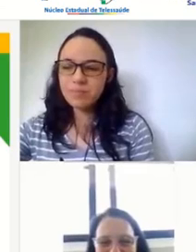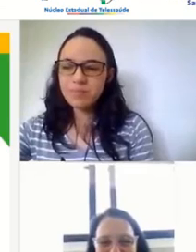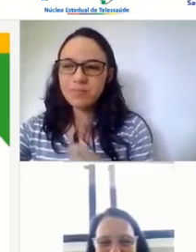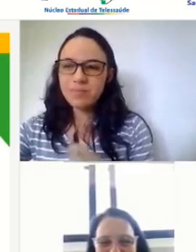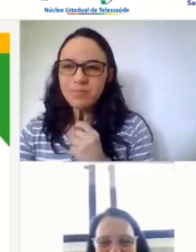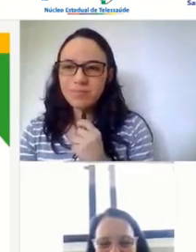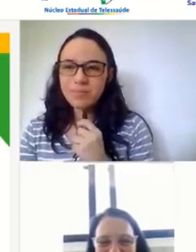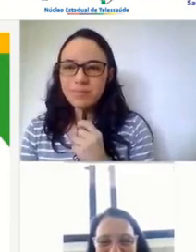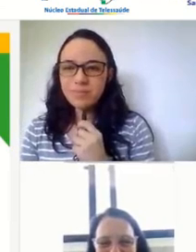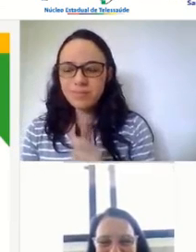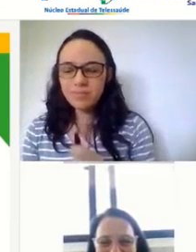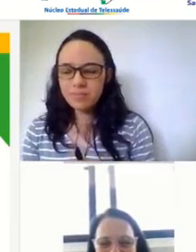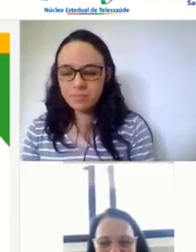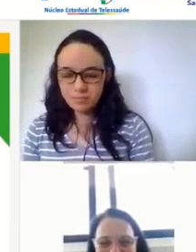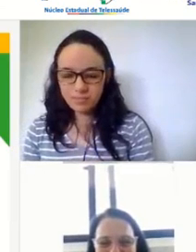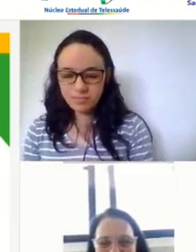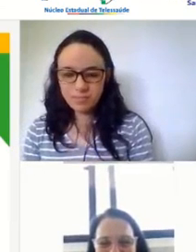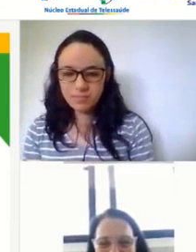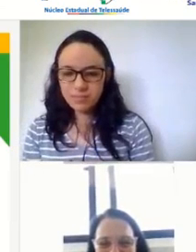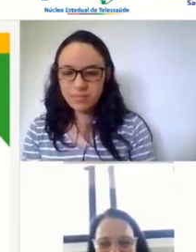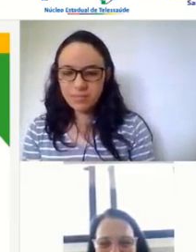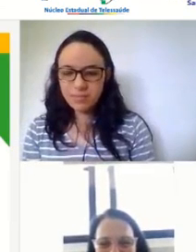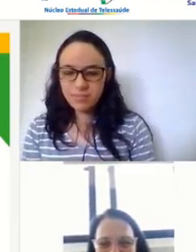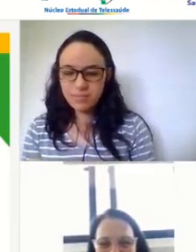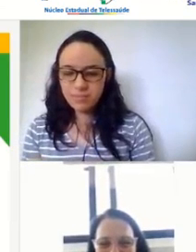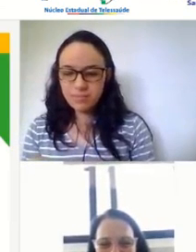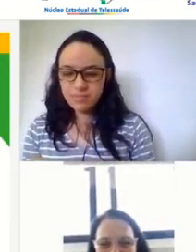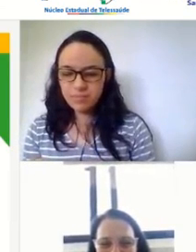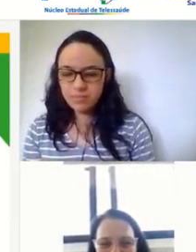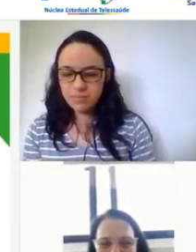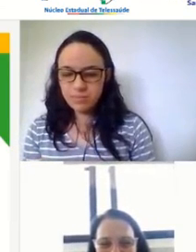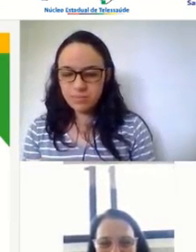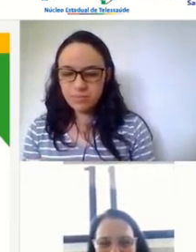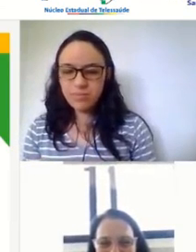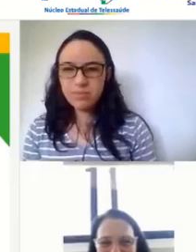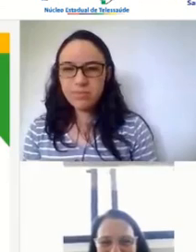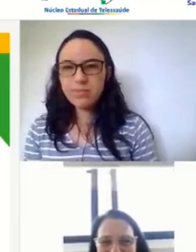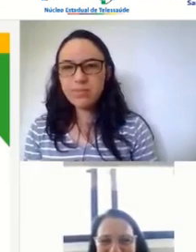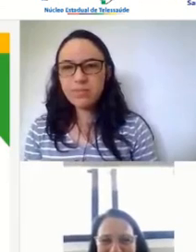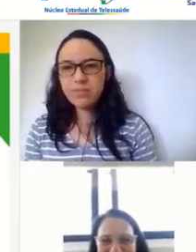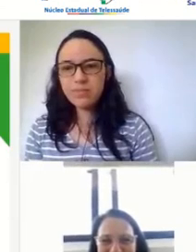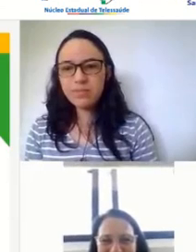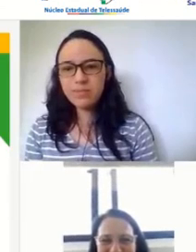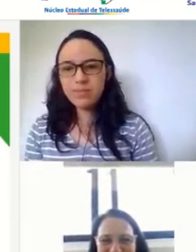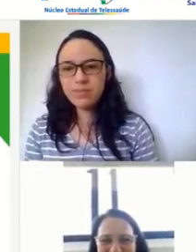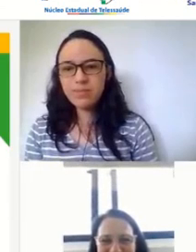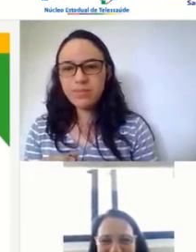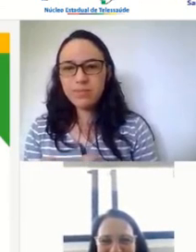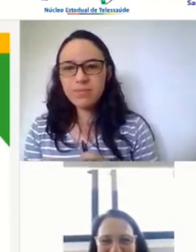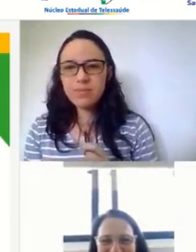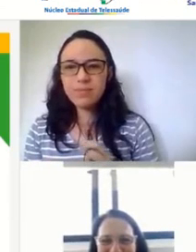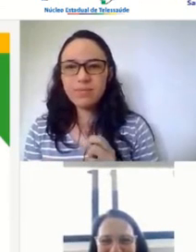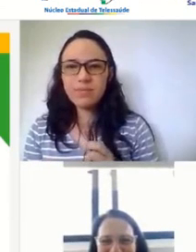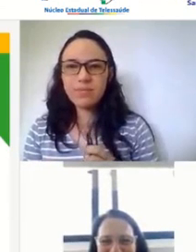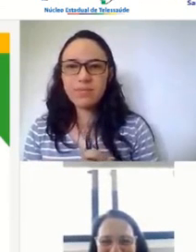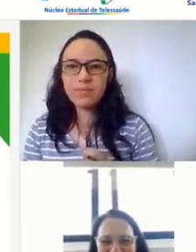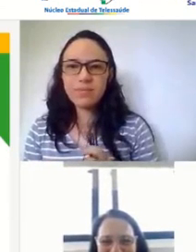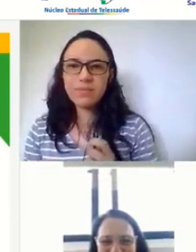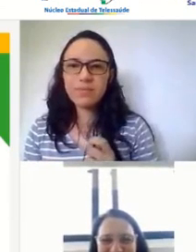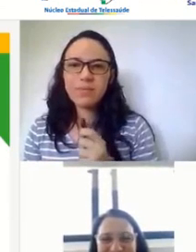não faz cabeça aqui online é bem diferente é bem mais confortável graça que fera